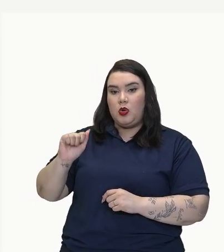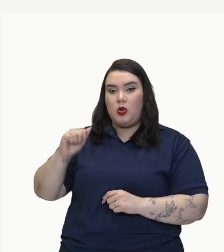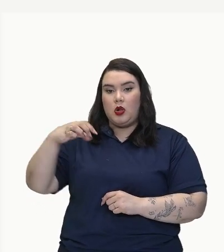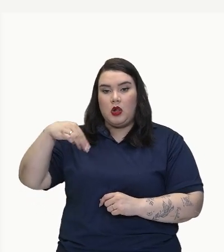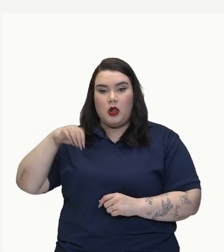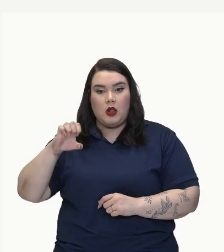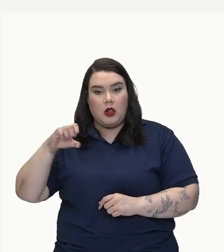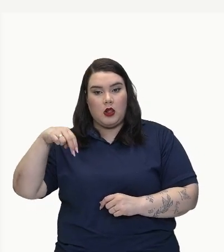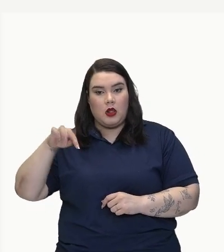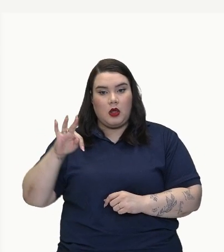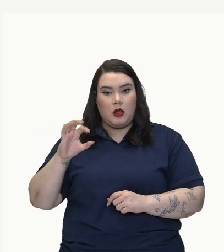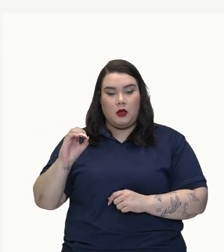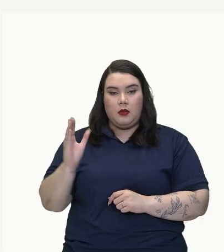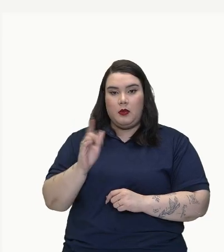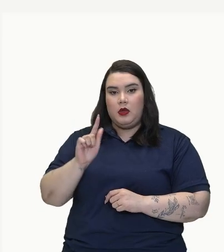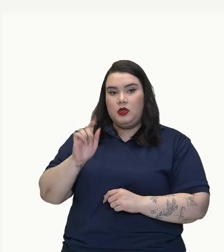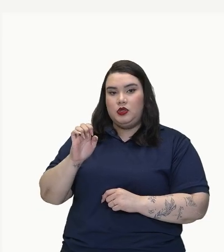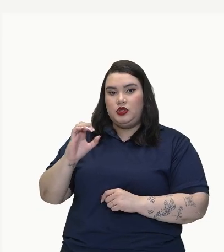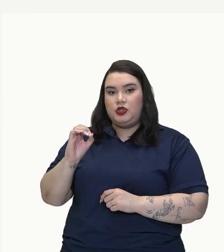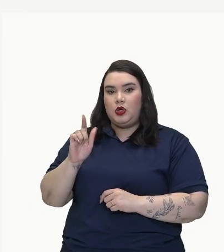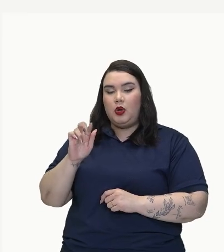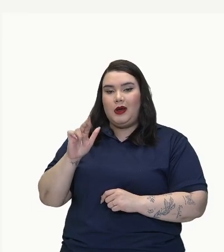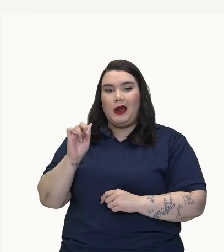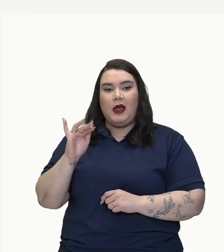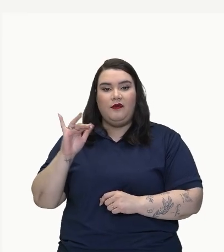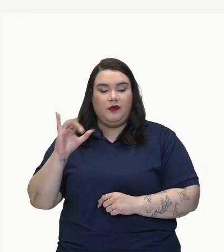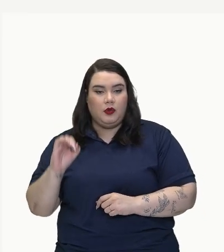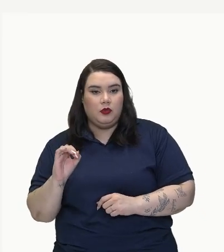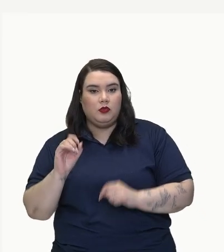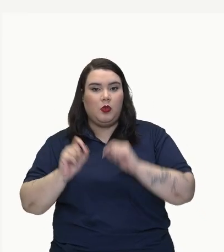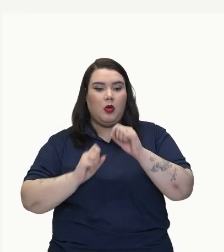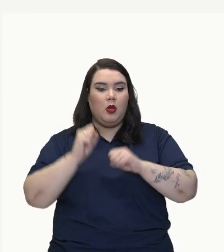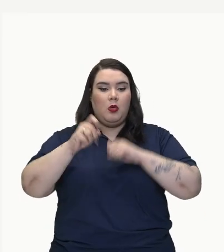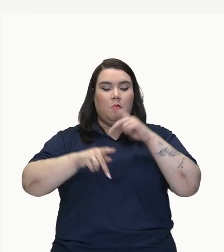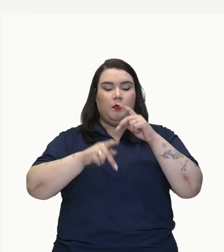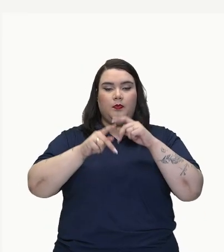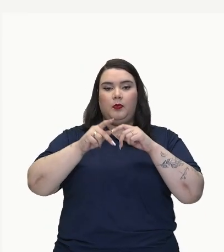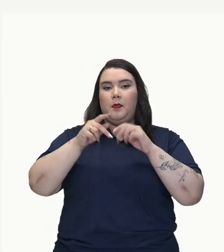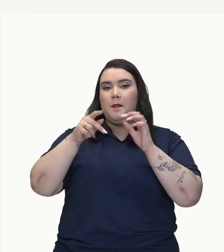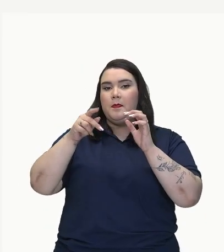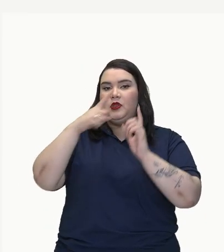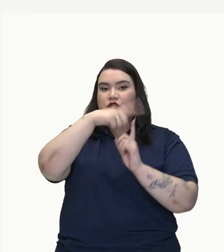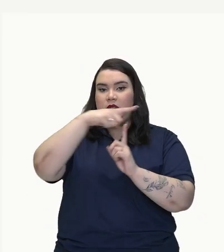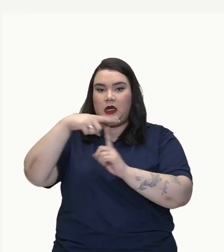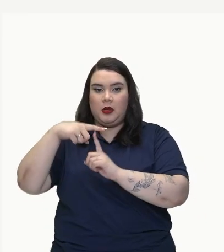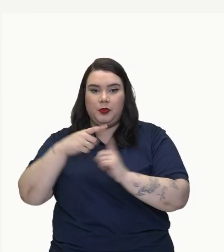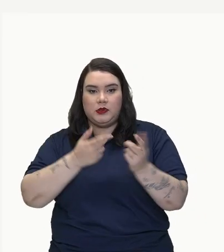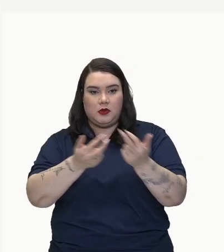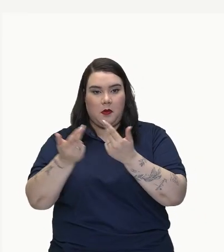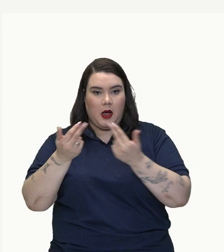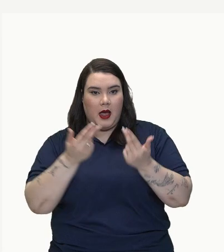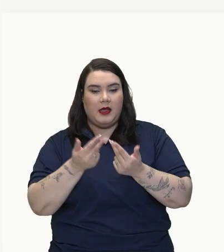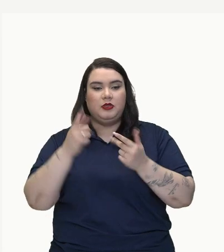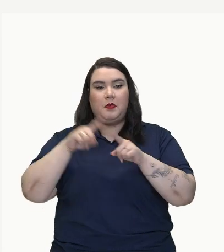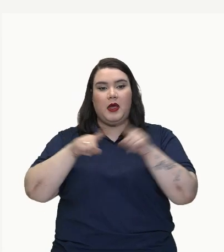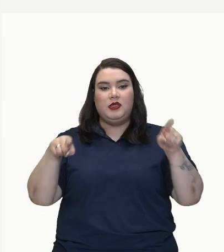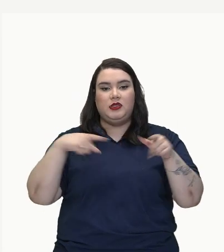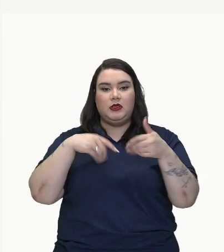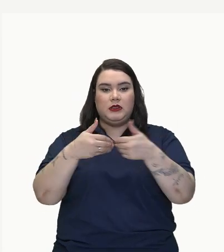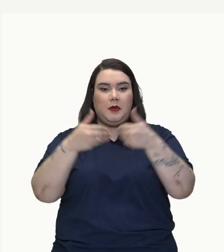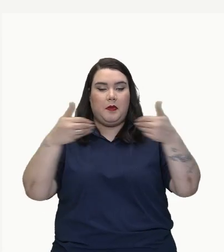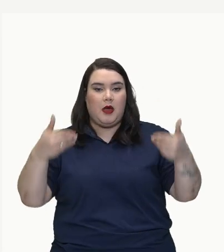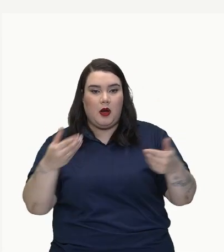mesma espécie são separadas por barreiras geográficas. Essas barreiras podem ser montanhas, rios ou